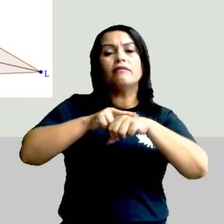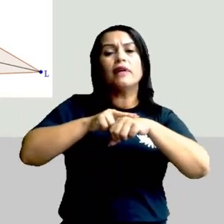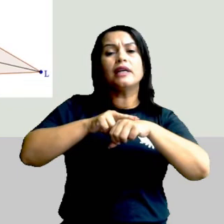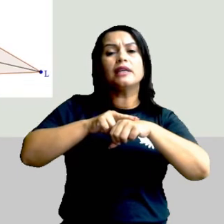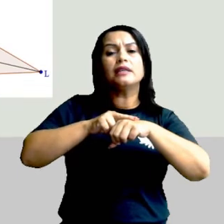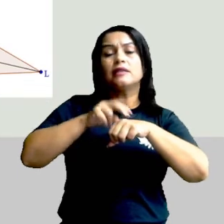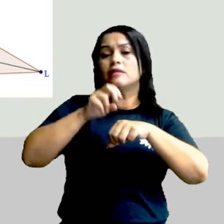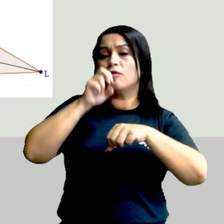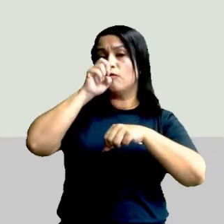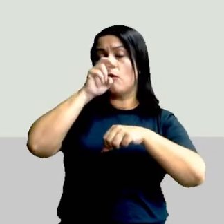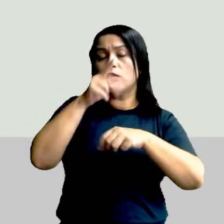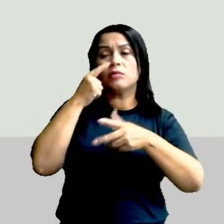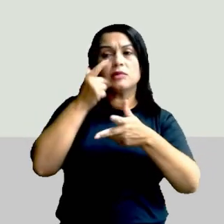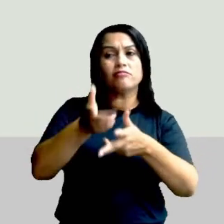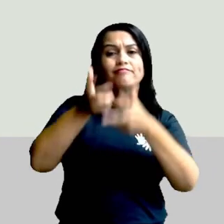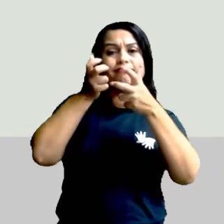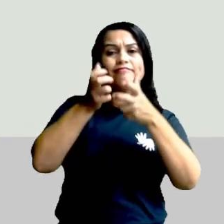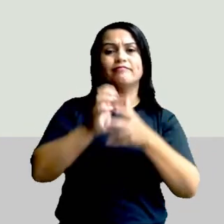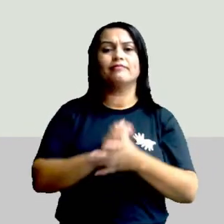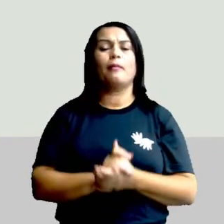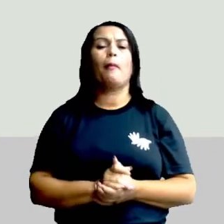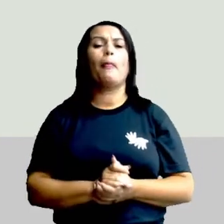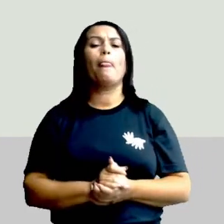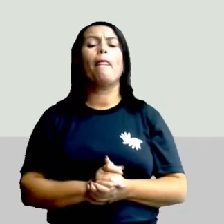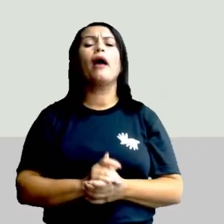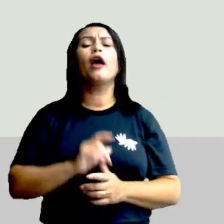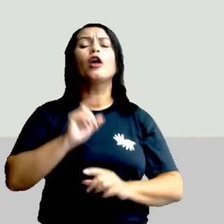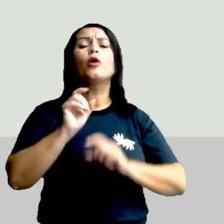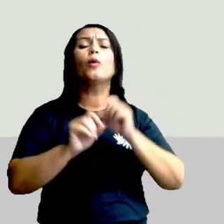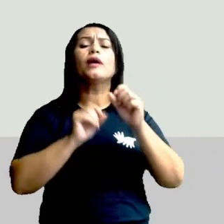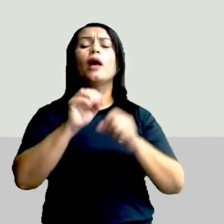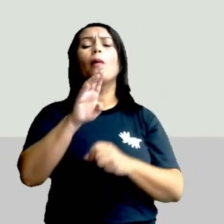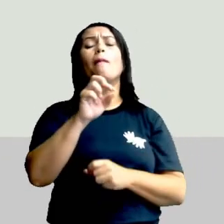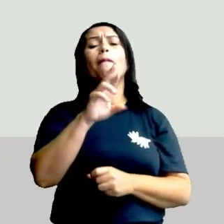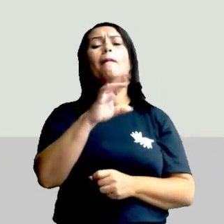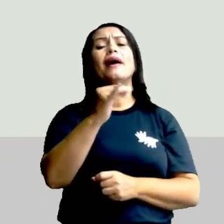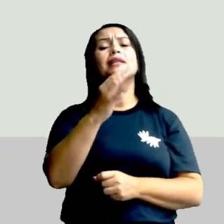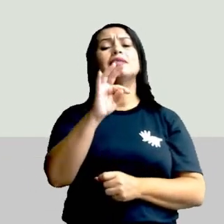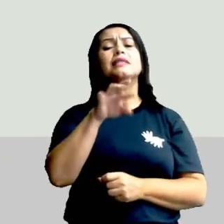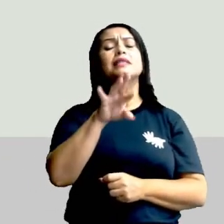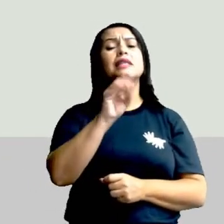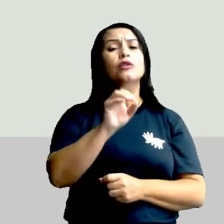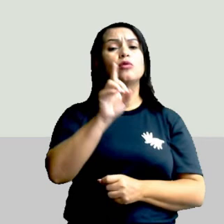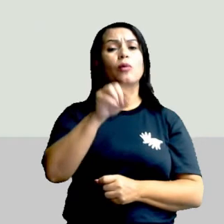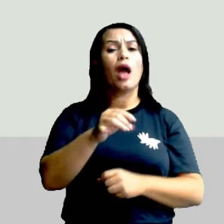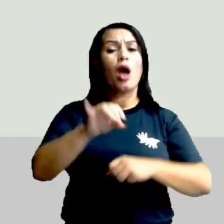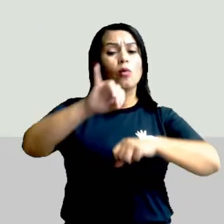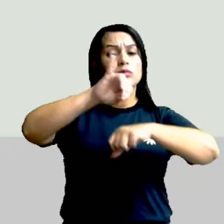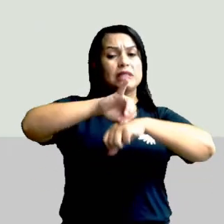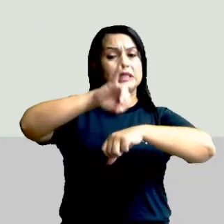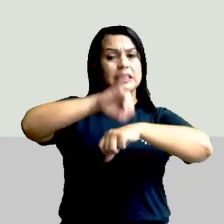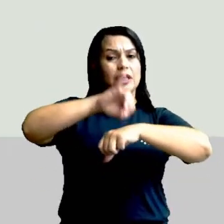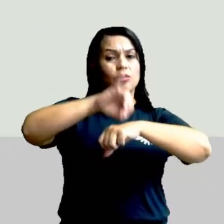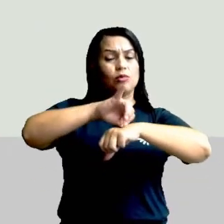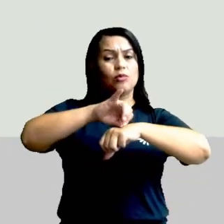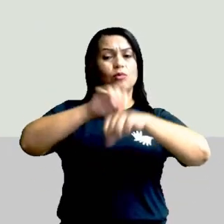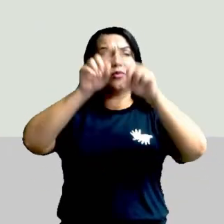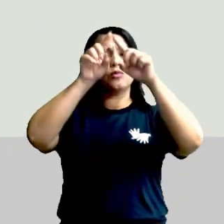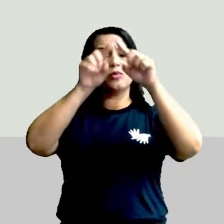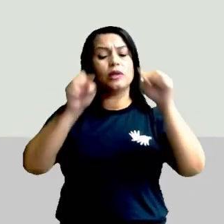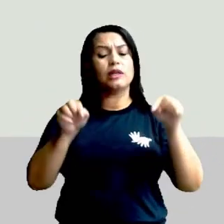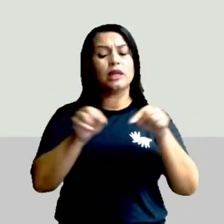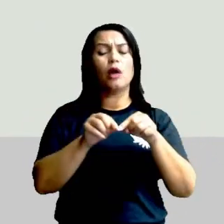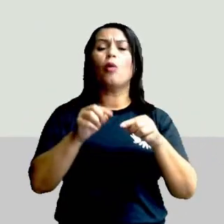prestarem bastante atenção e o que é o Baricentro né o Baricentro é o centro de gravidade do Triângulo